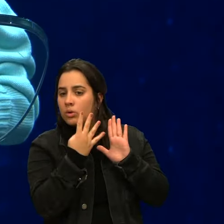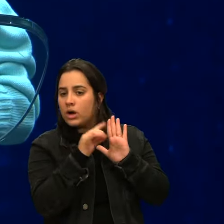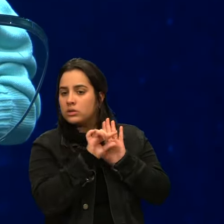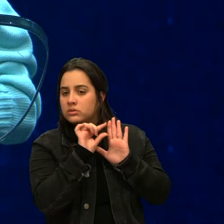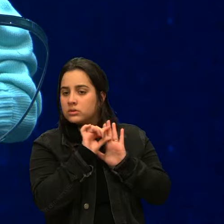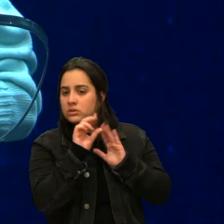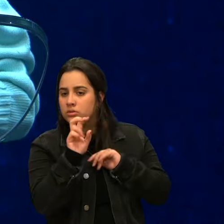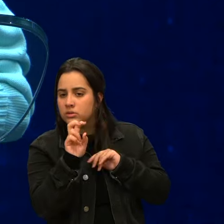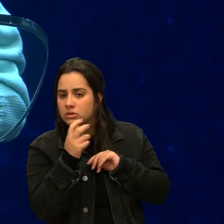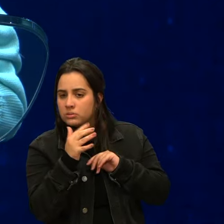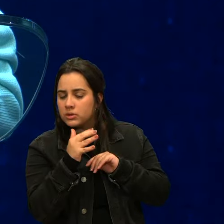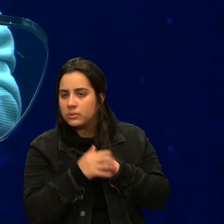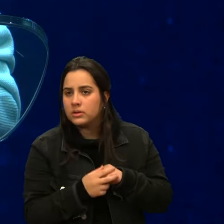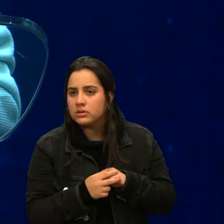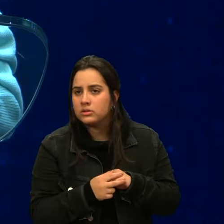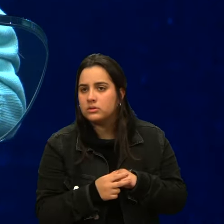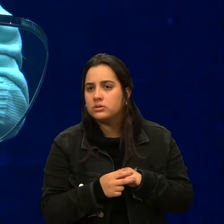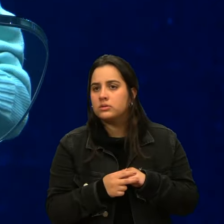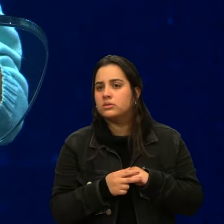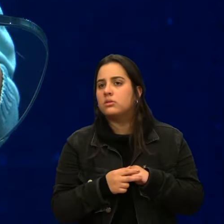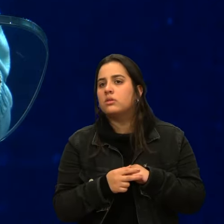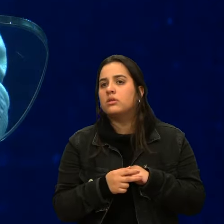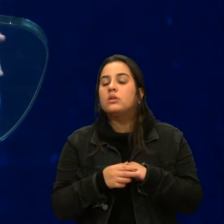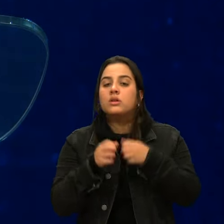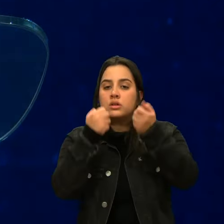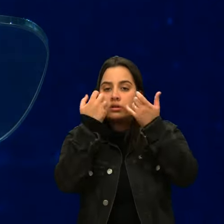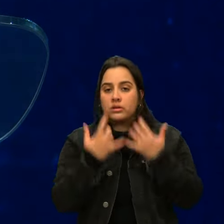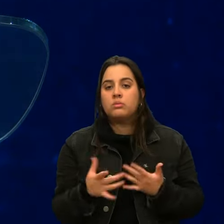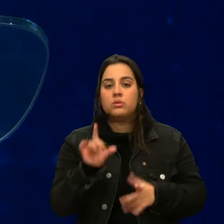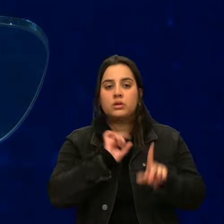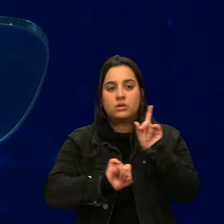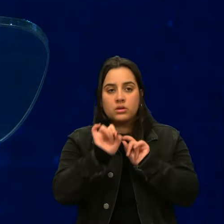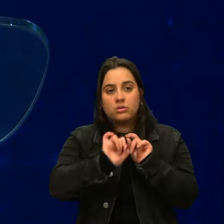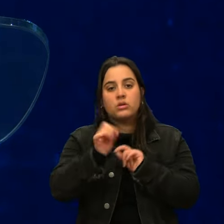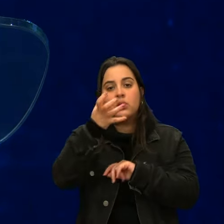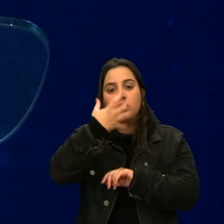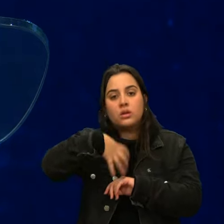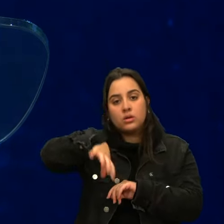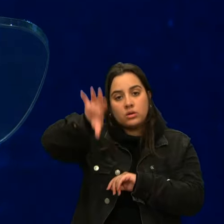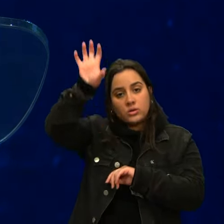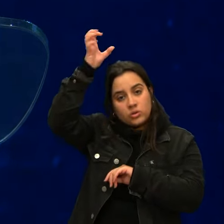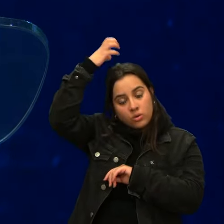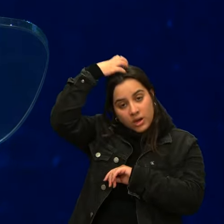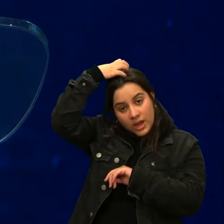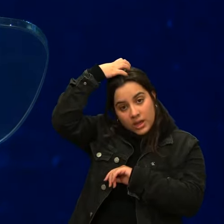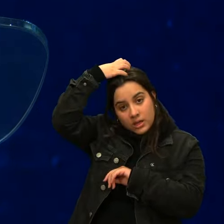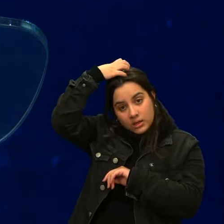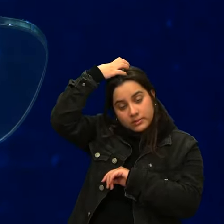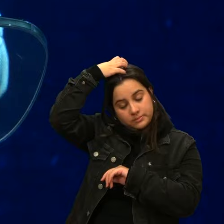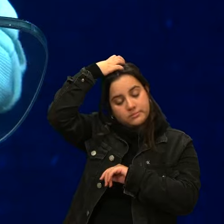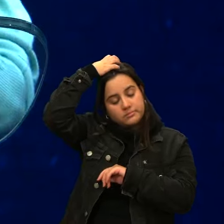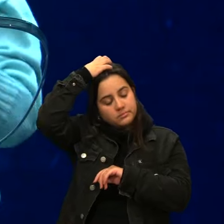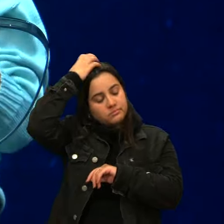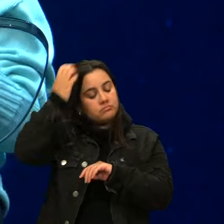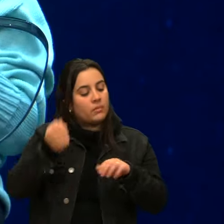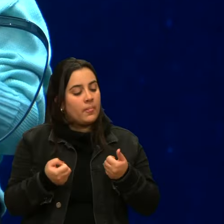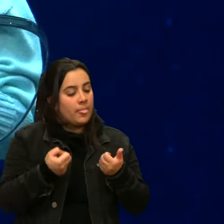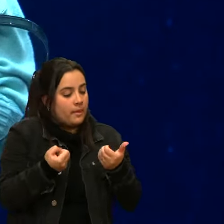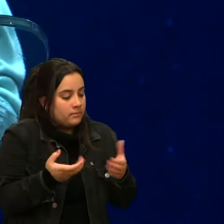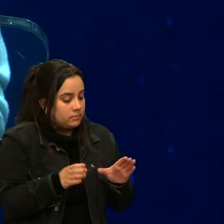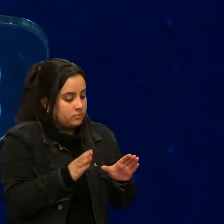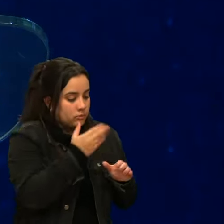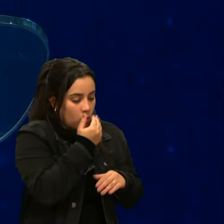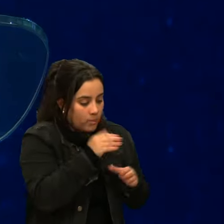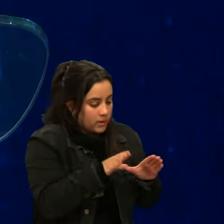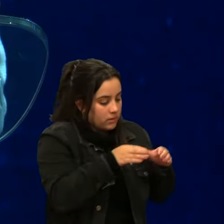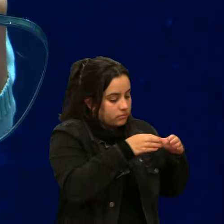5, fala que o rei designou uma porção diária de comida e de vinho da própria mesa do